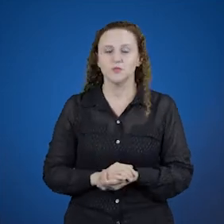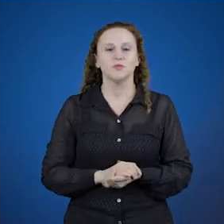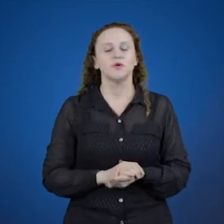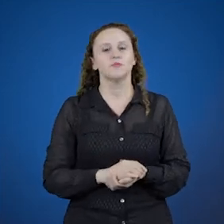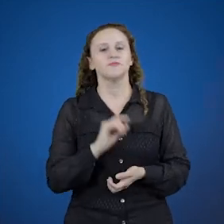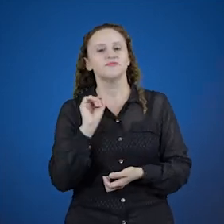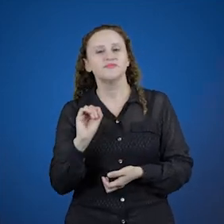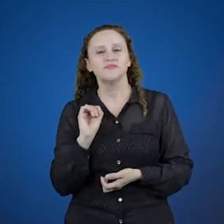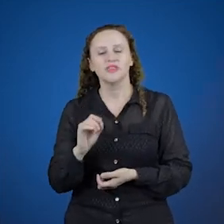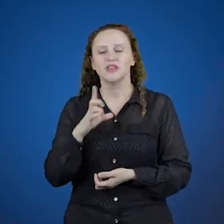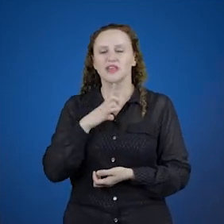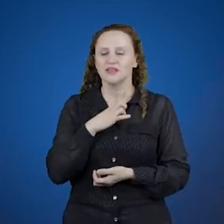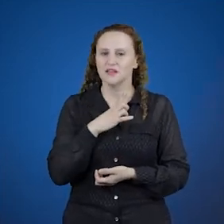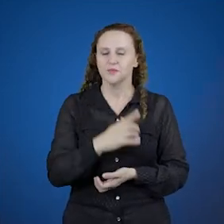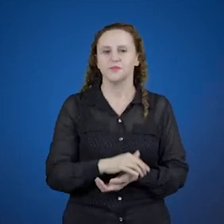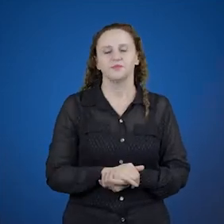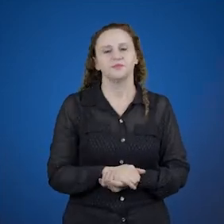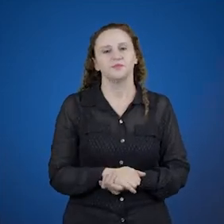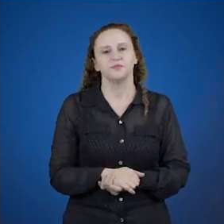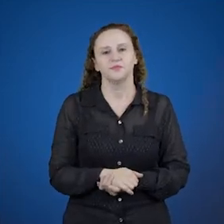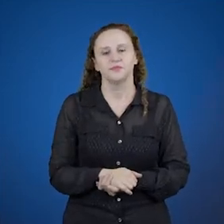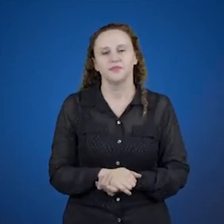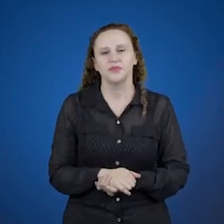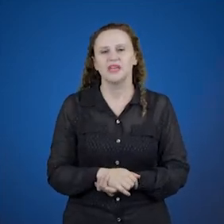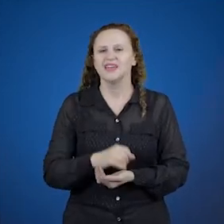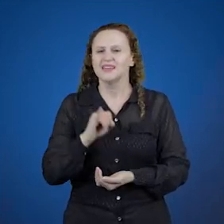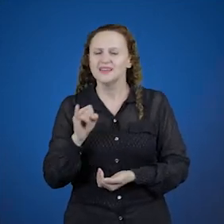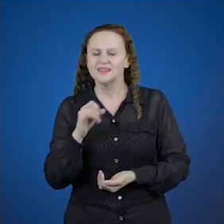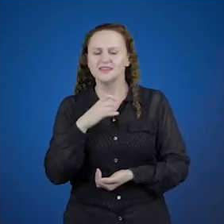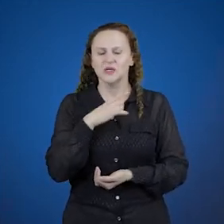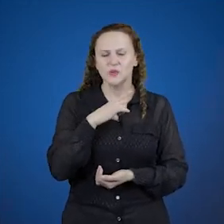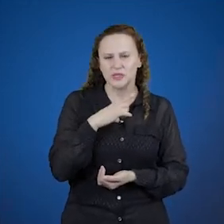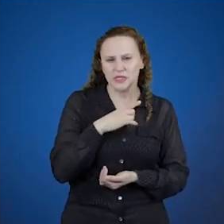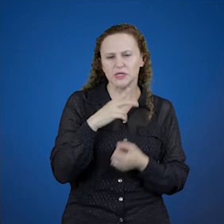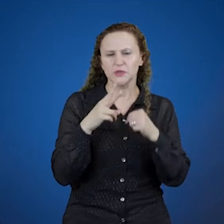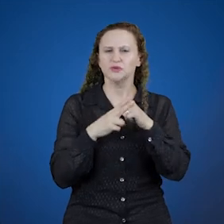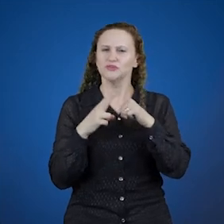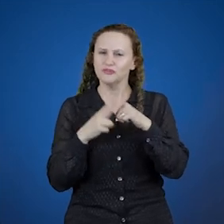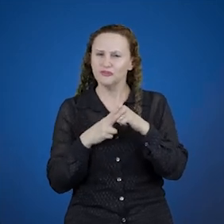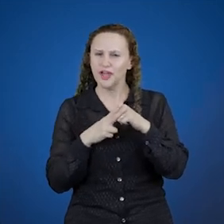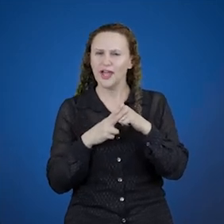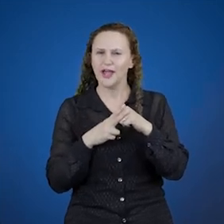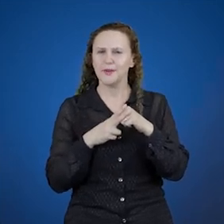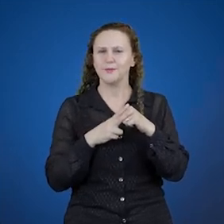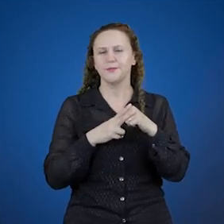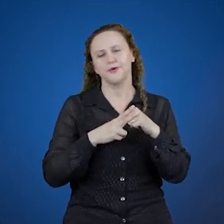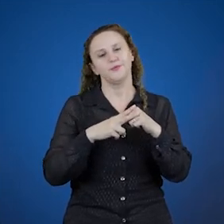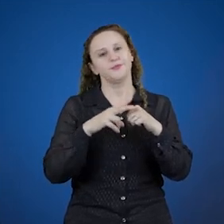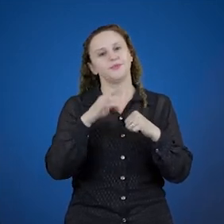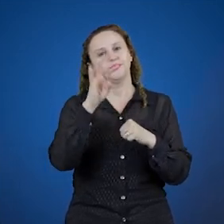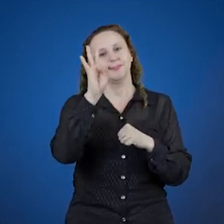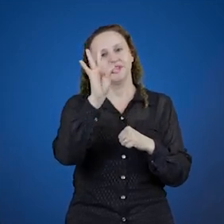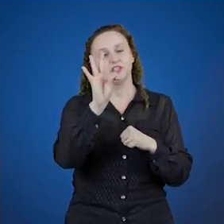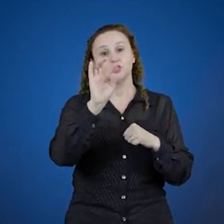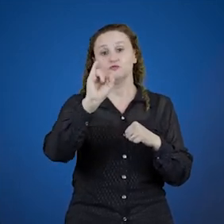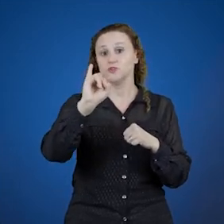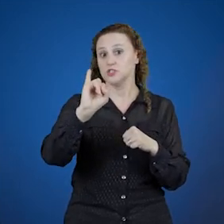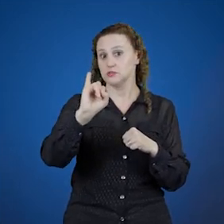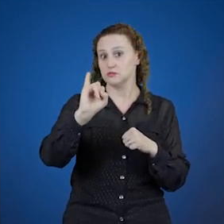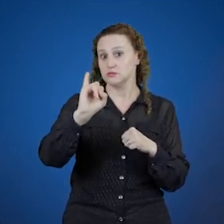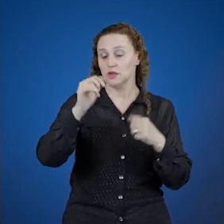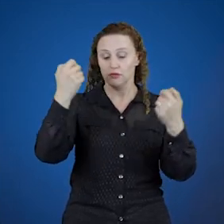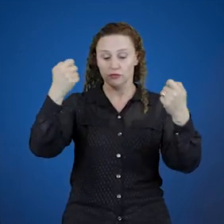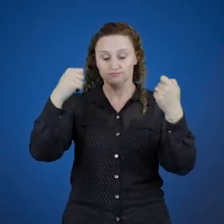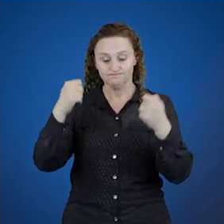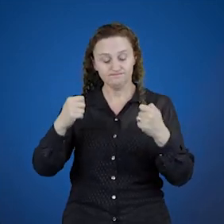verbos transitivos direto e indireto E se eu tenho um verbo transitivo direto obviamente eu